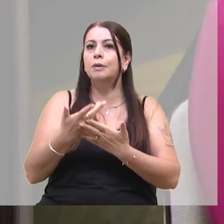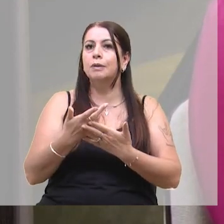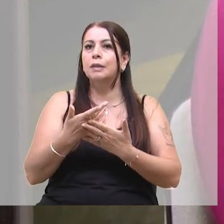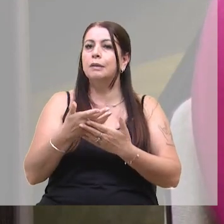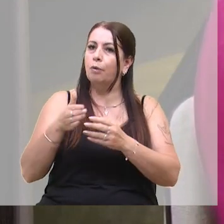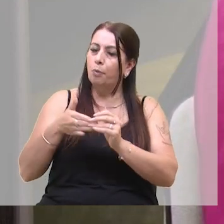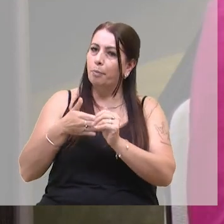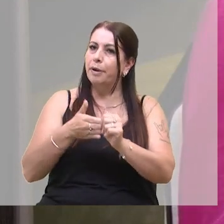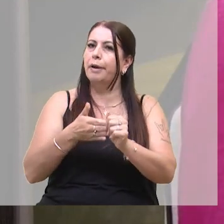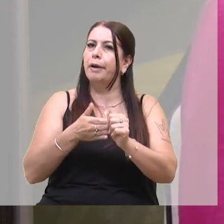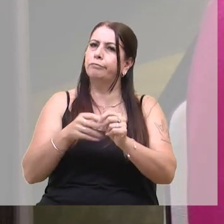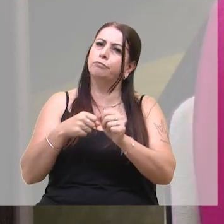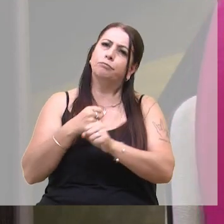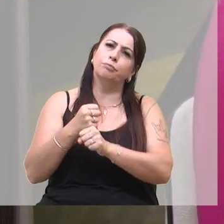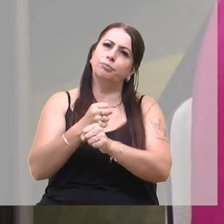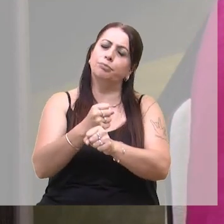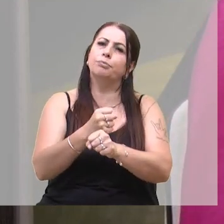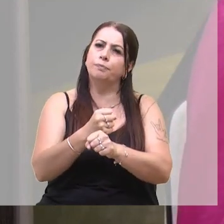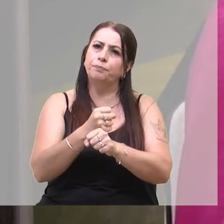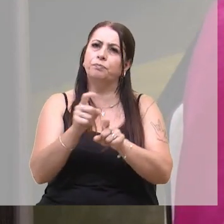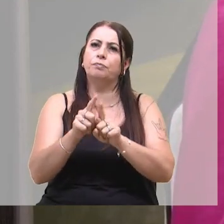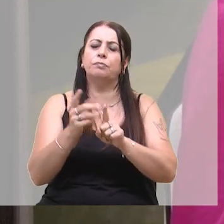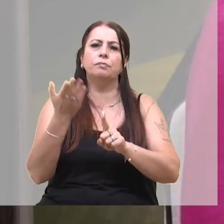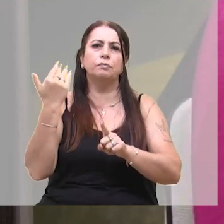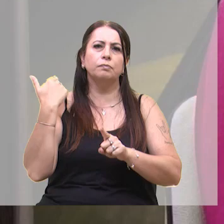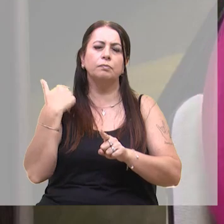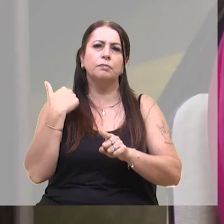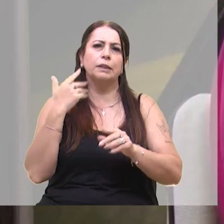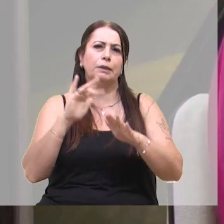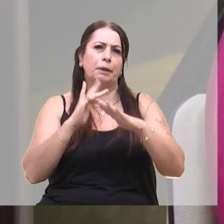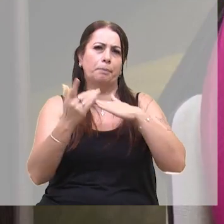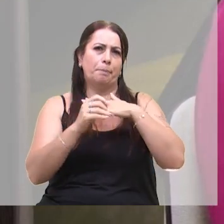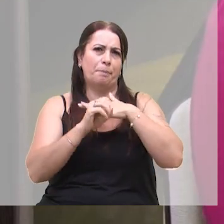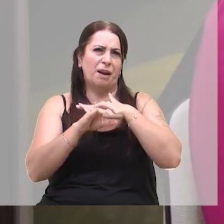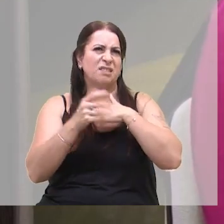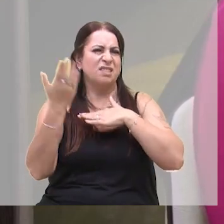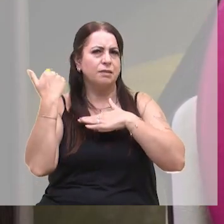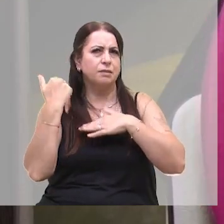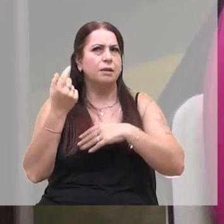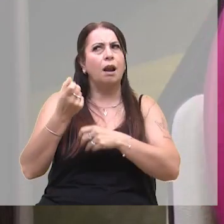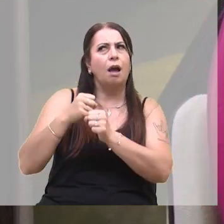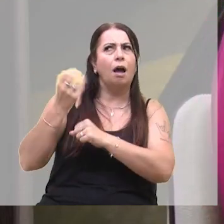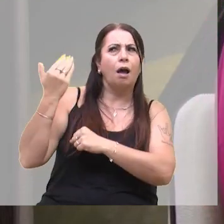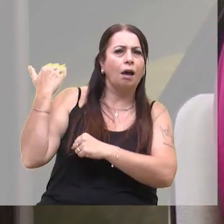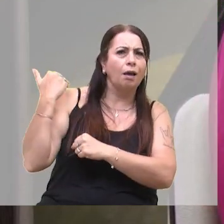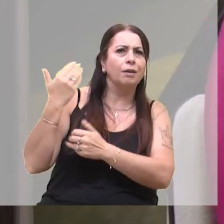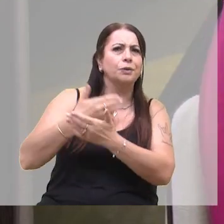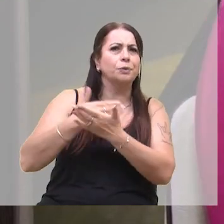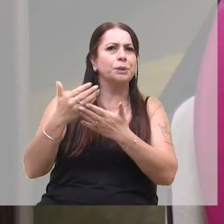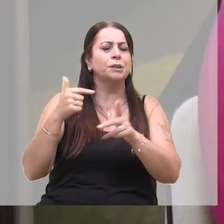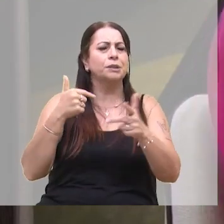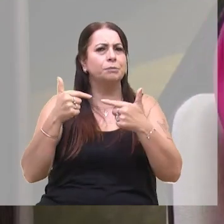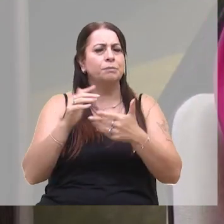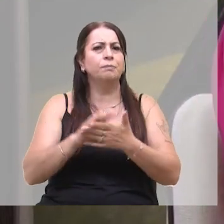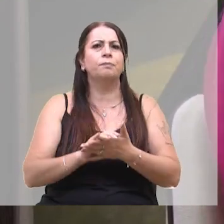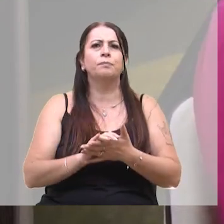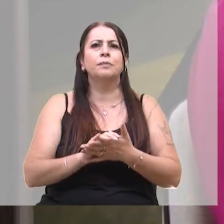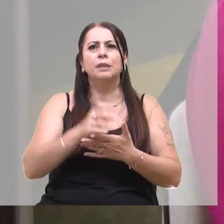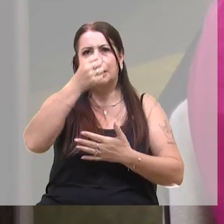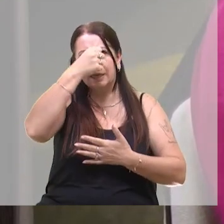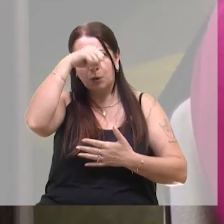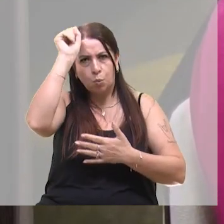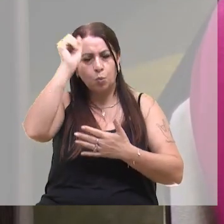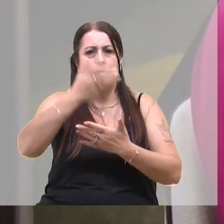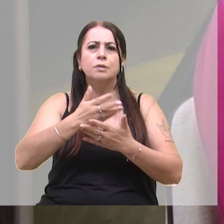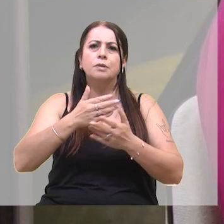do qual eu tenho acompanhado há muitos anos, né? Desde o tempo da imprensa, e eu estou falando lá de trás, assim, inicialmente trabalhando